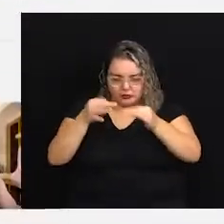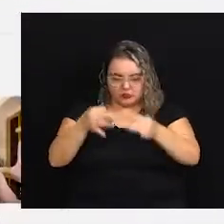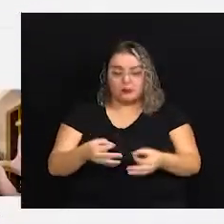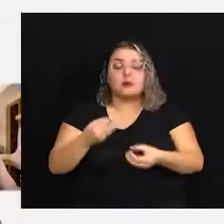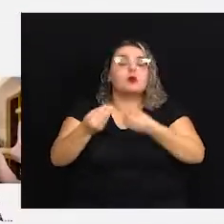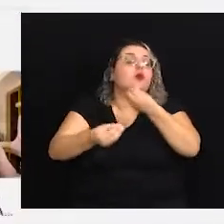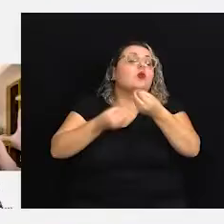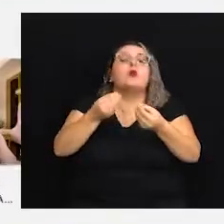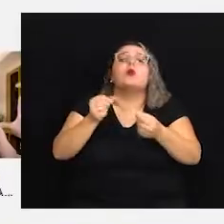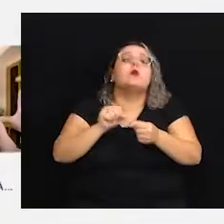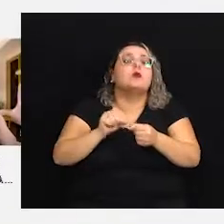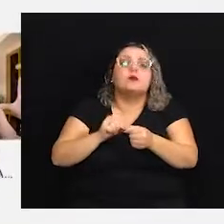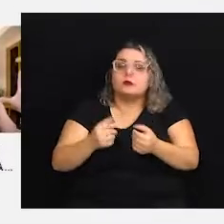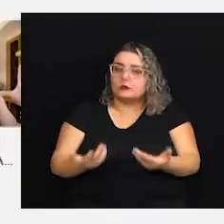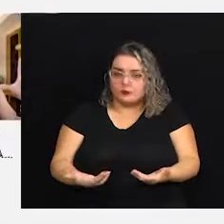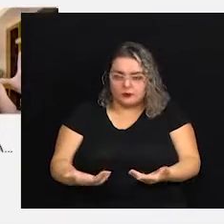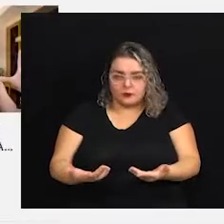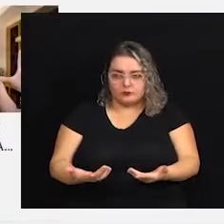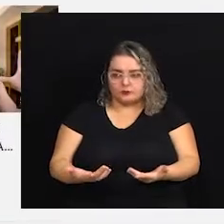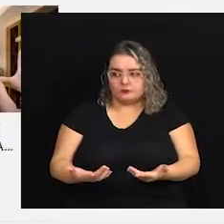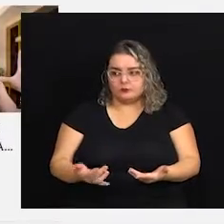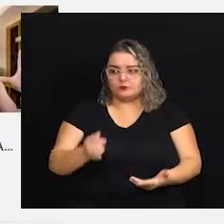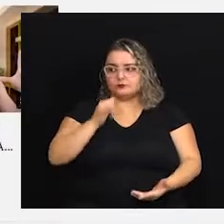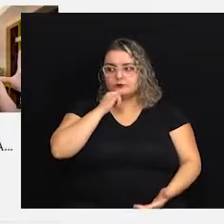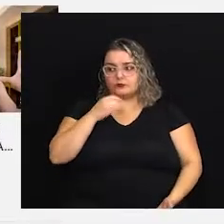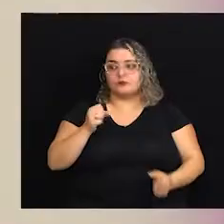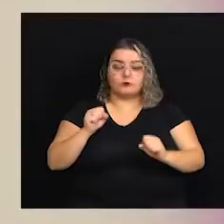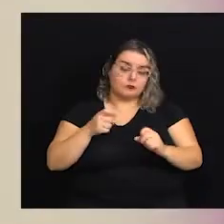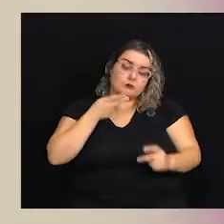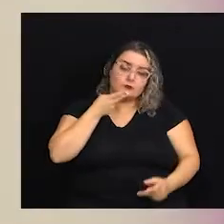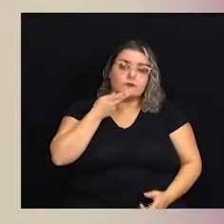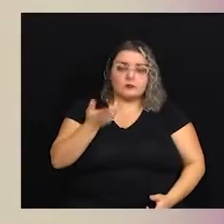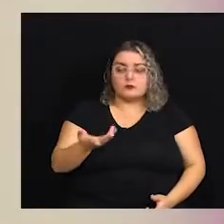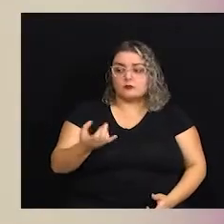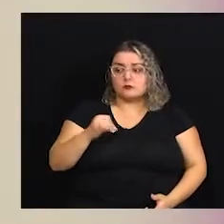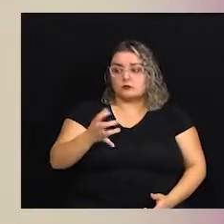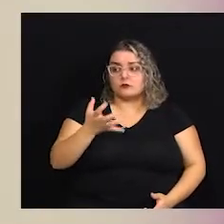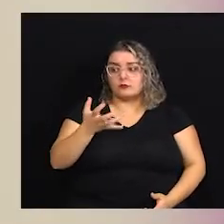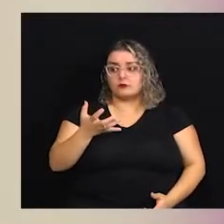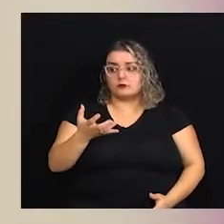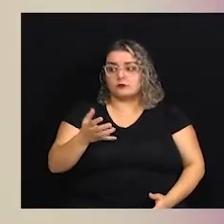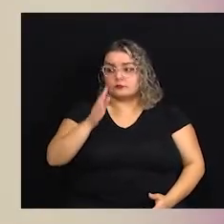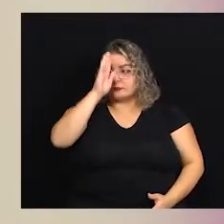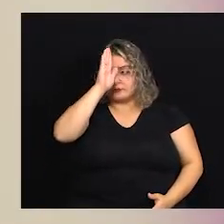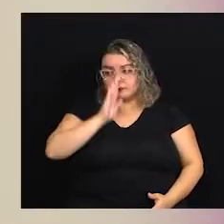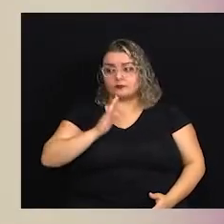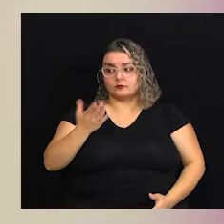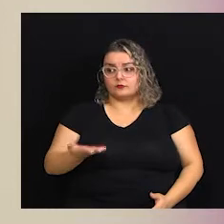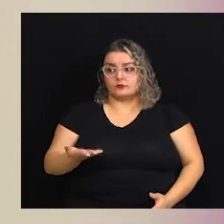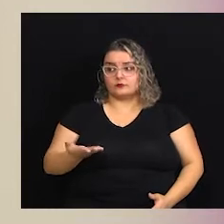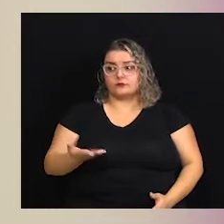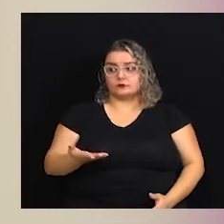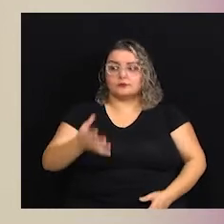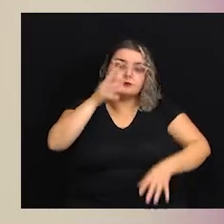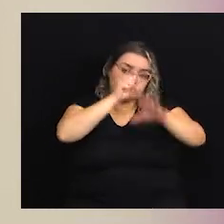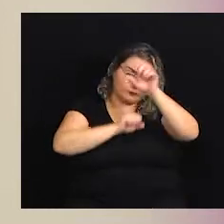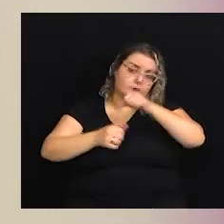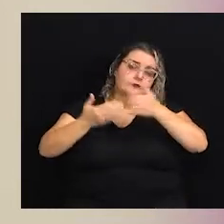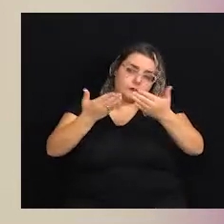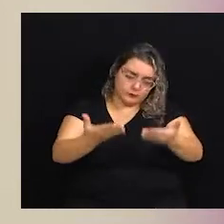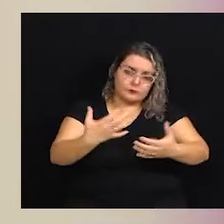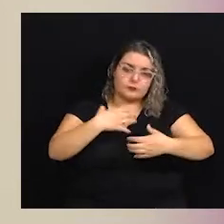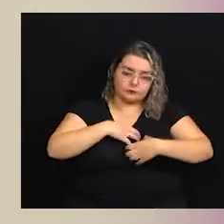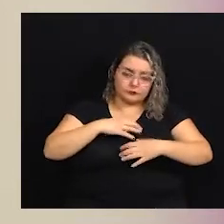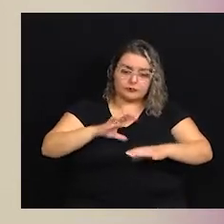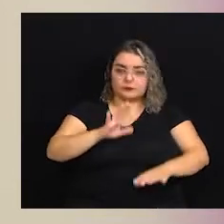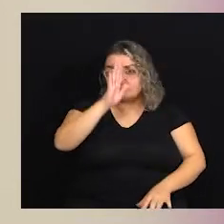que seguir, fala, ai, doutora, mas como eu faço? Ai, por exemplo, eu posso dizer para ela se ela quiser começar com um gratuito. Aqui ela está